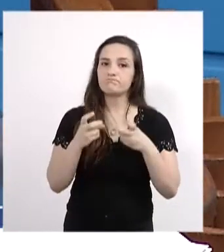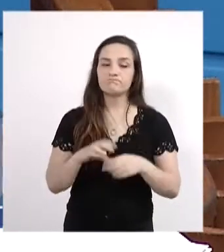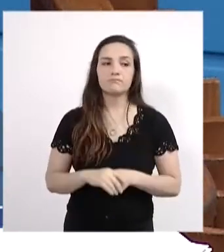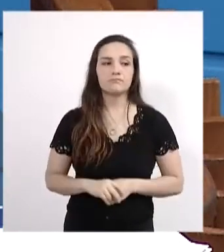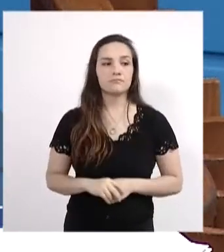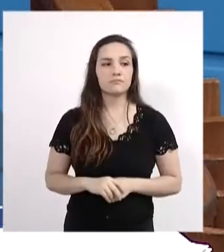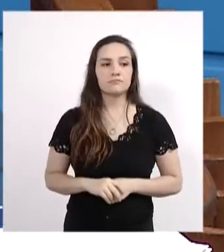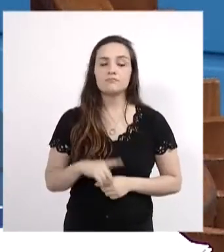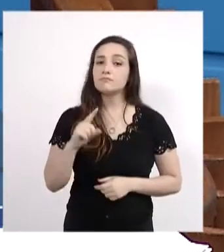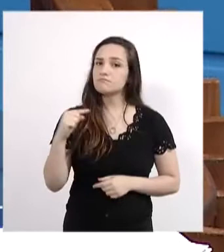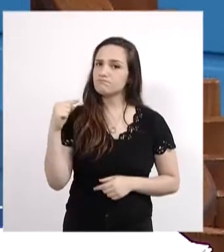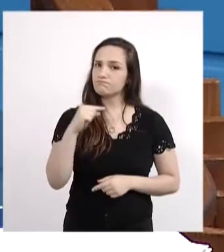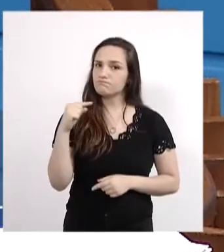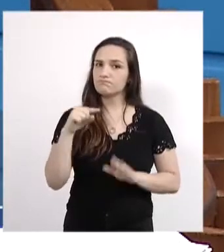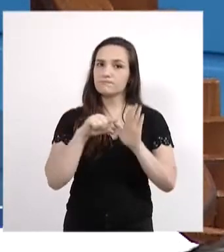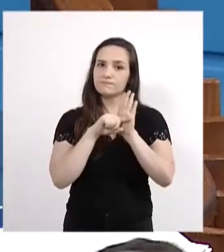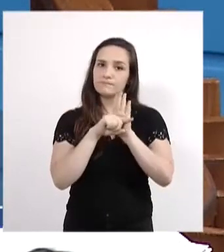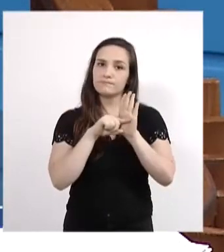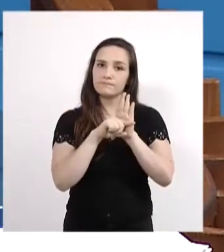extremamente negativas.